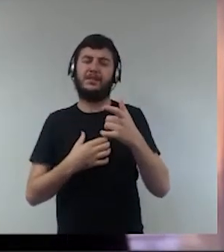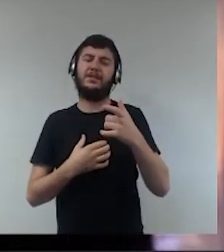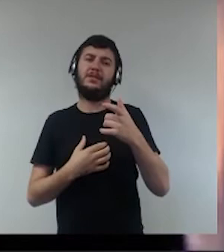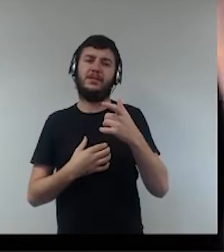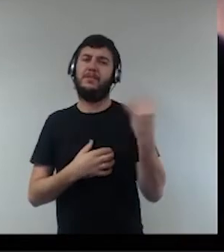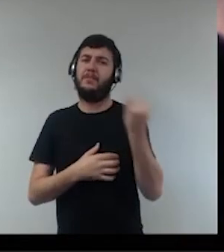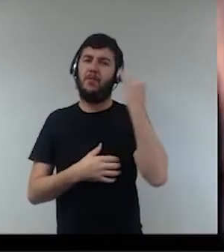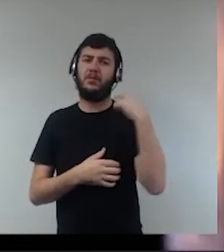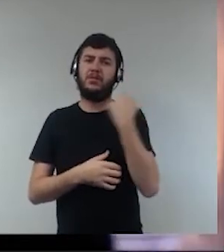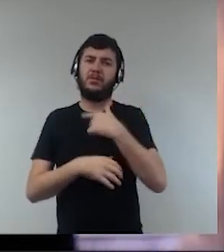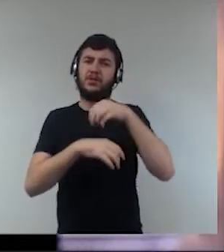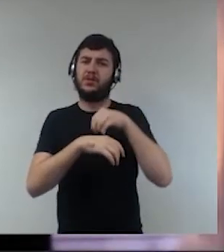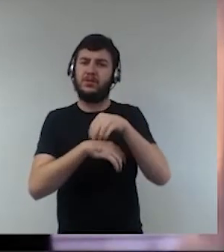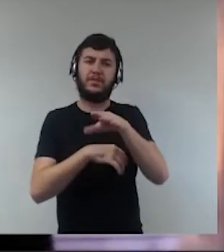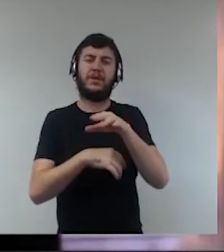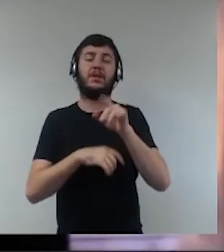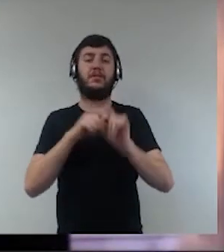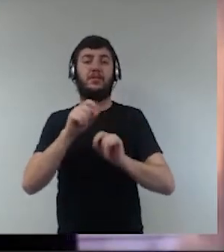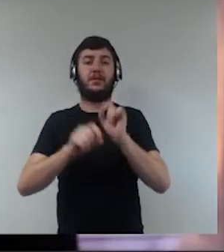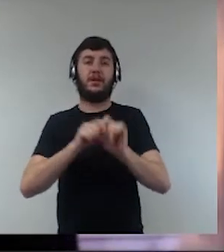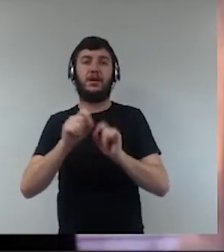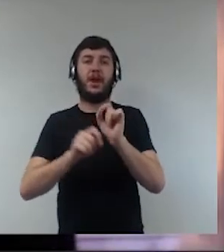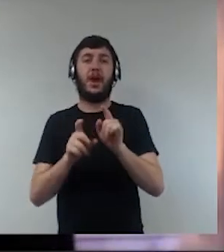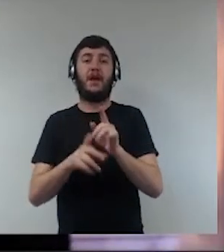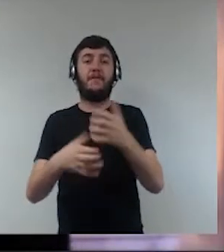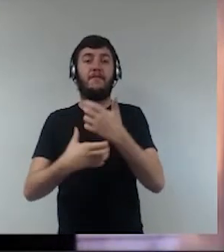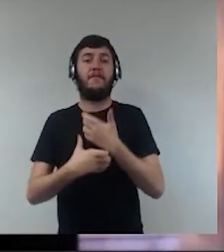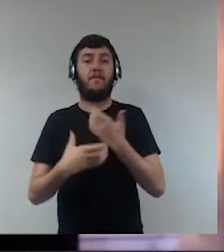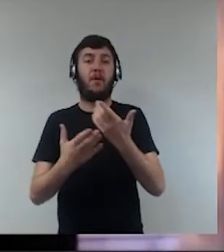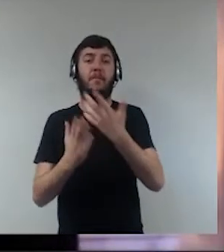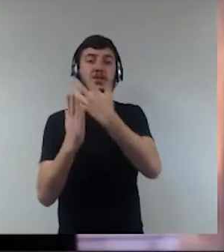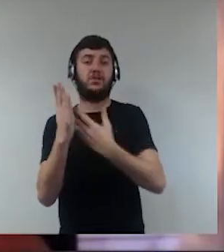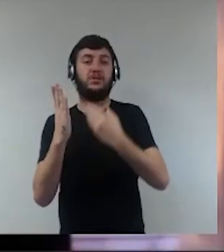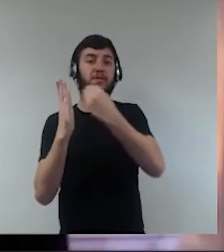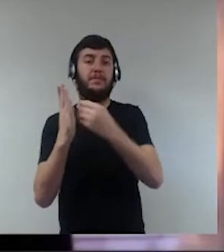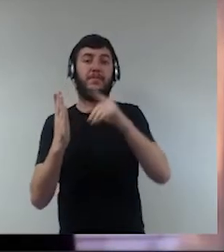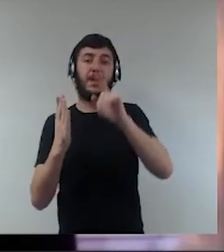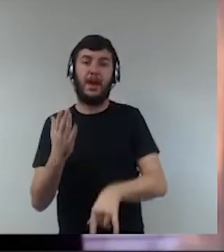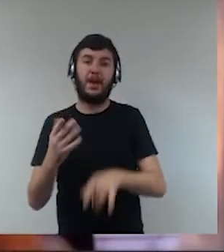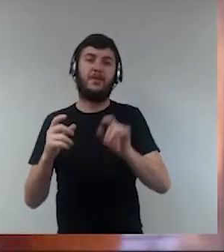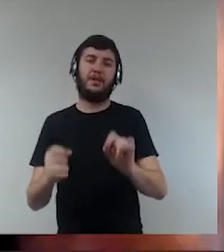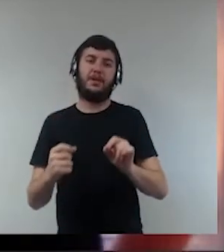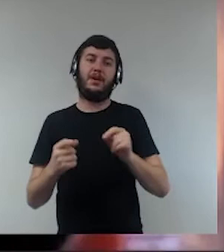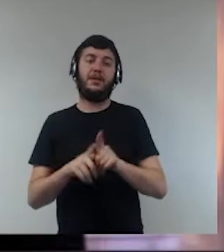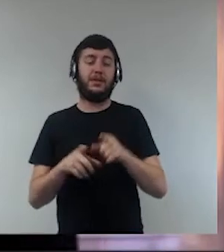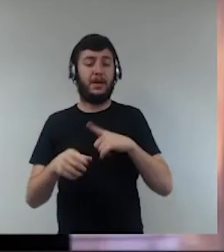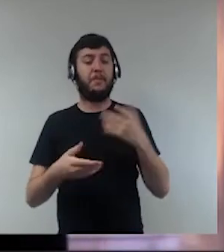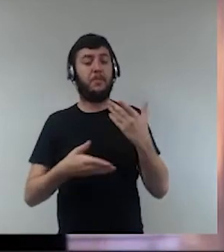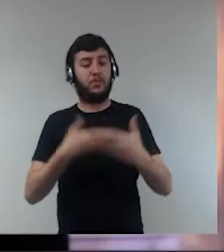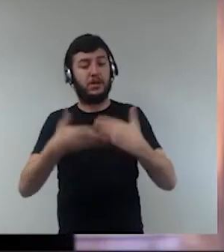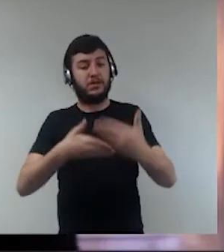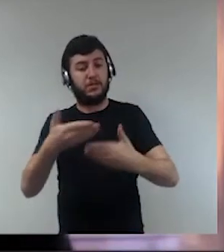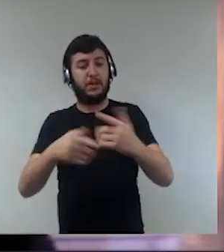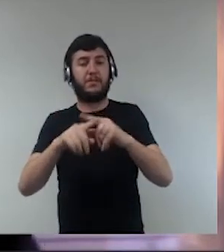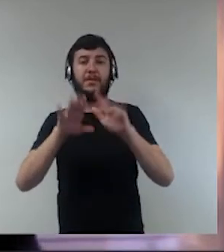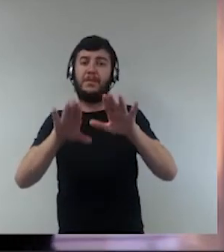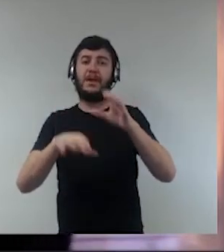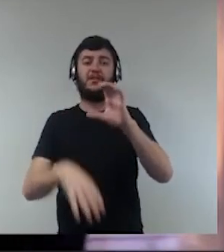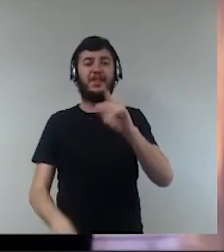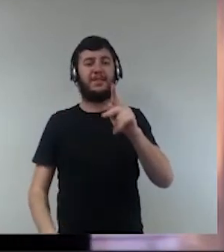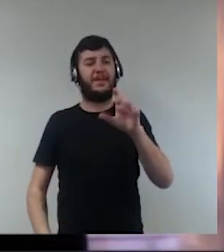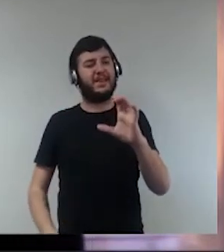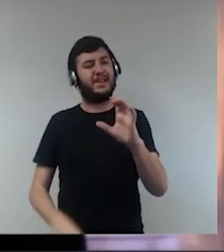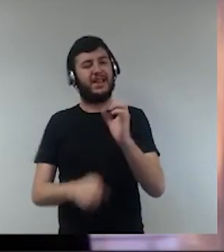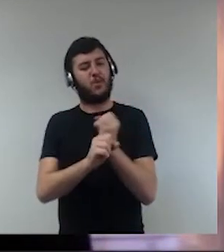ato processual é uma questão procedimental. Então, por mais que eu diga que o CPC de 2015 não andou bem